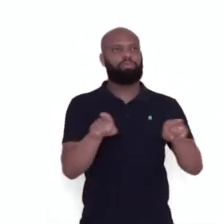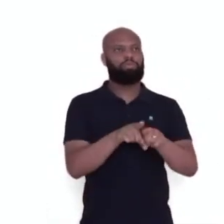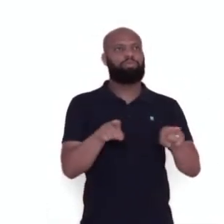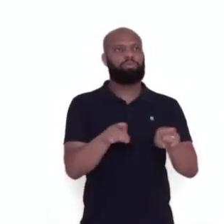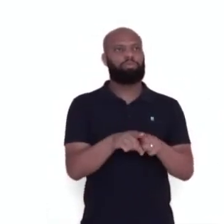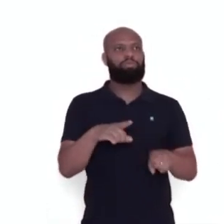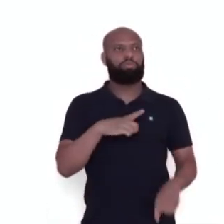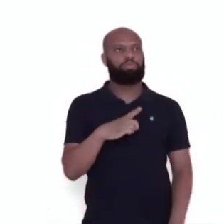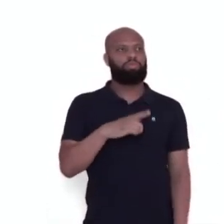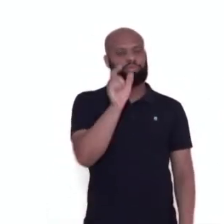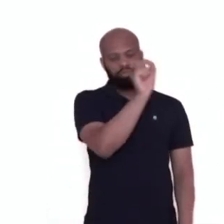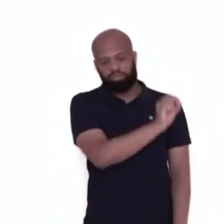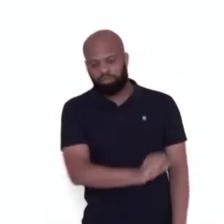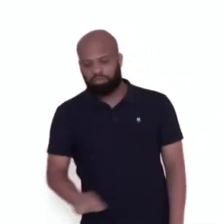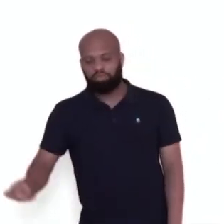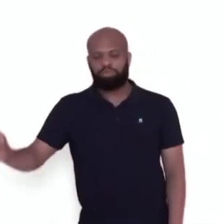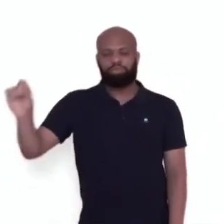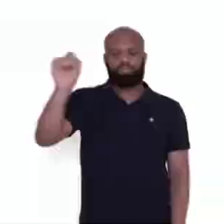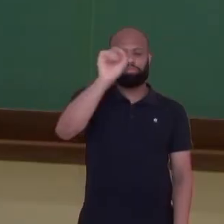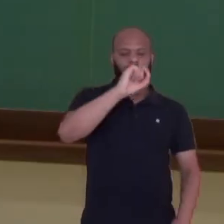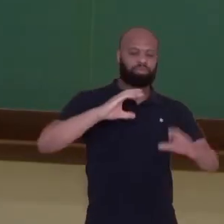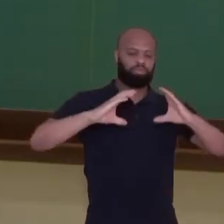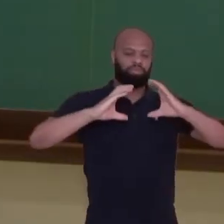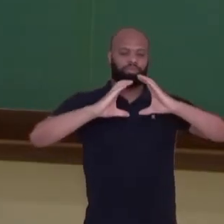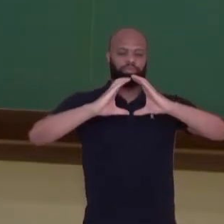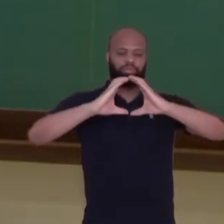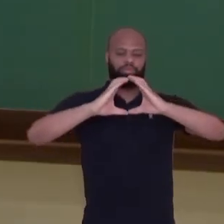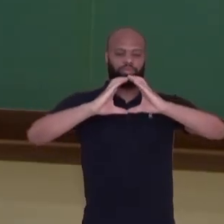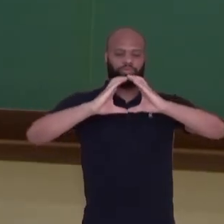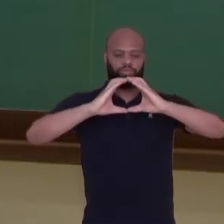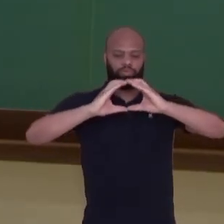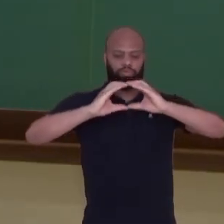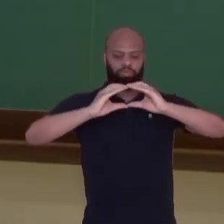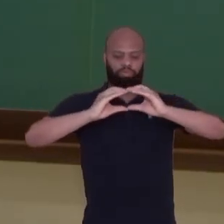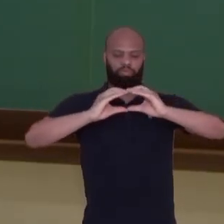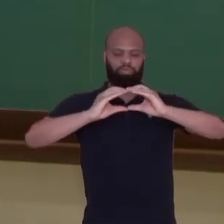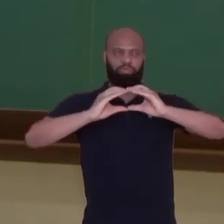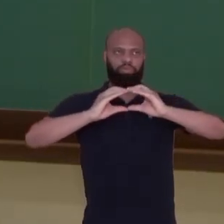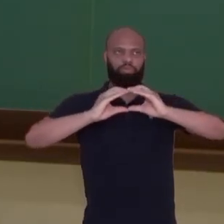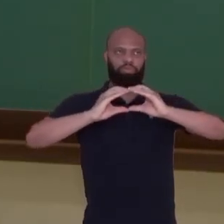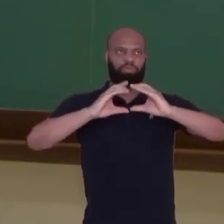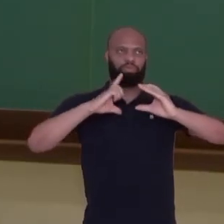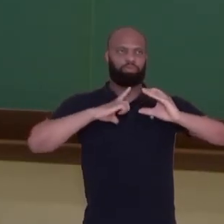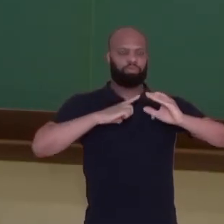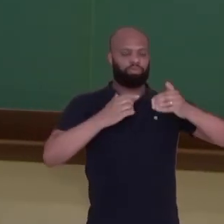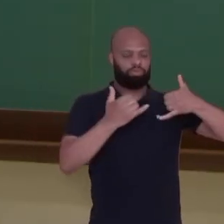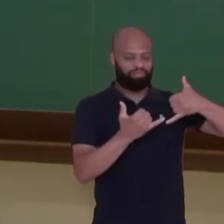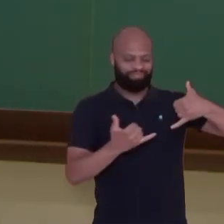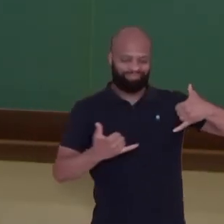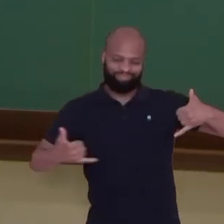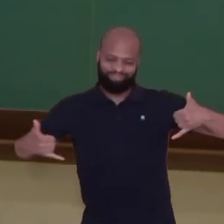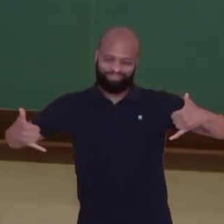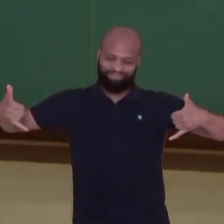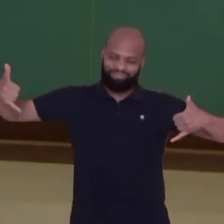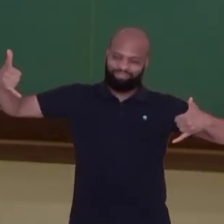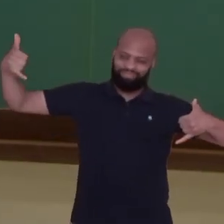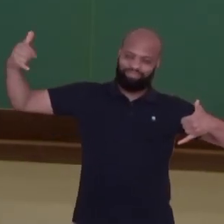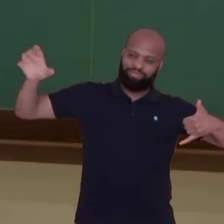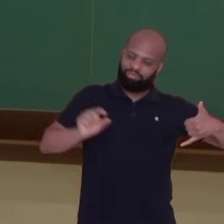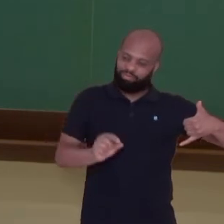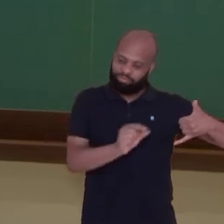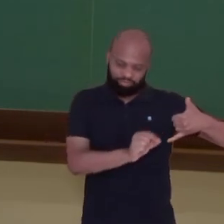a órbita elíptica, essa trajetória, essa linha imaginária que o nosso planeta realiza